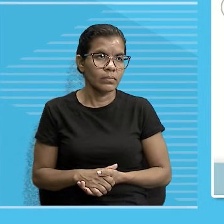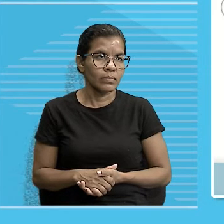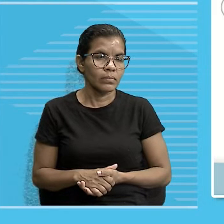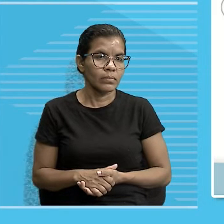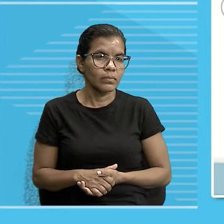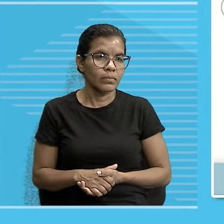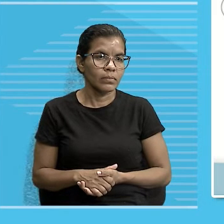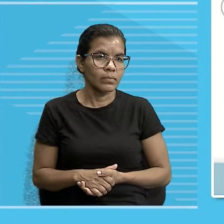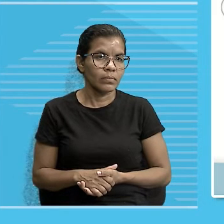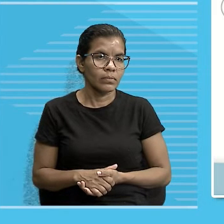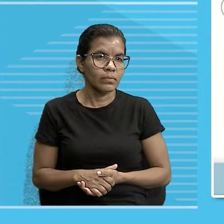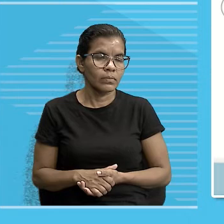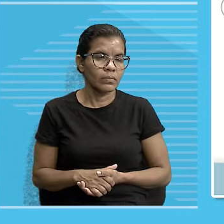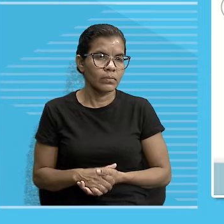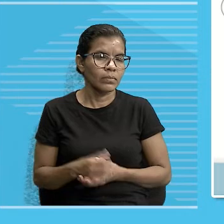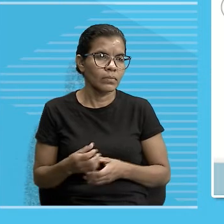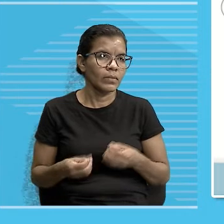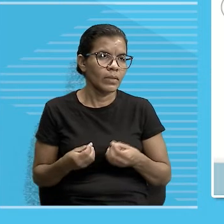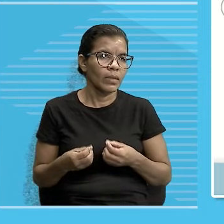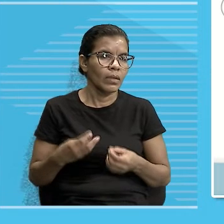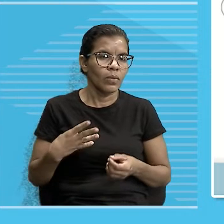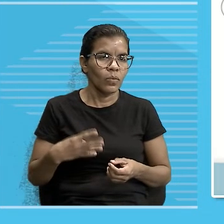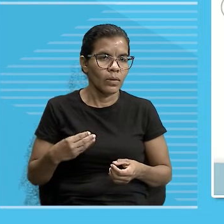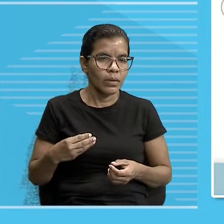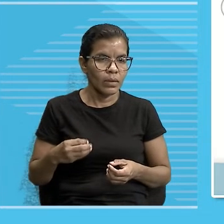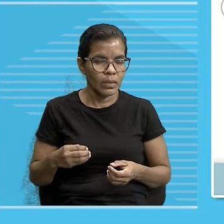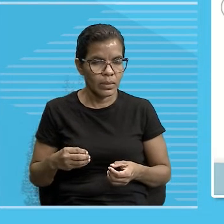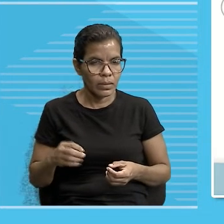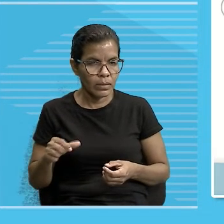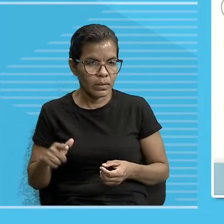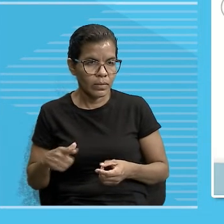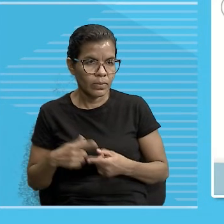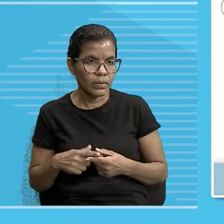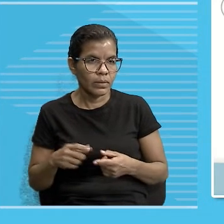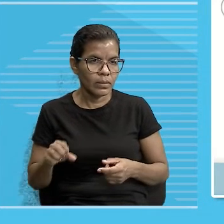E aí, quanto é que dá 40 vezes 9?